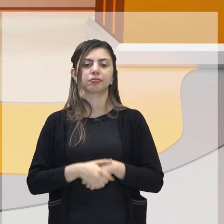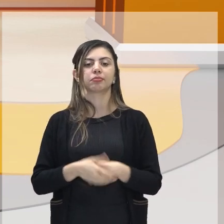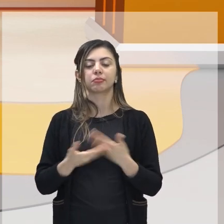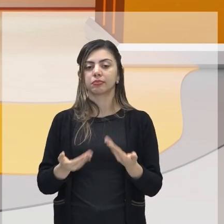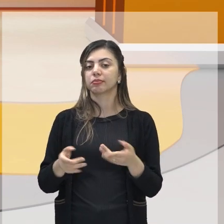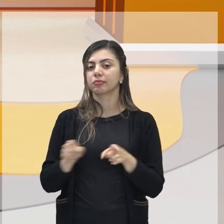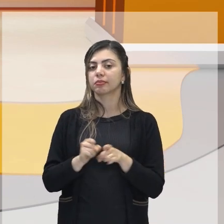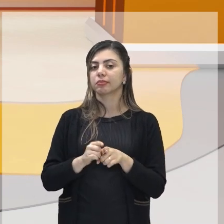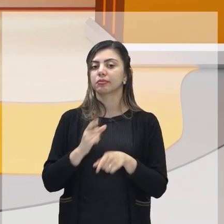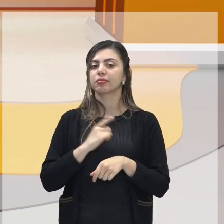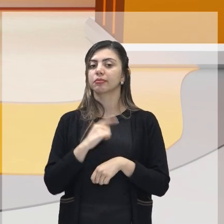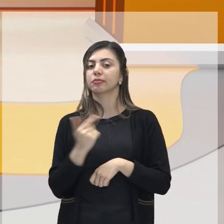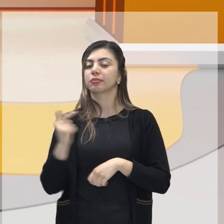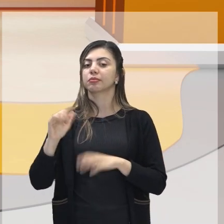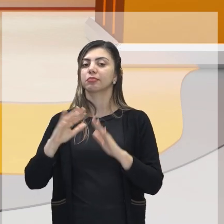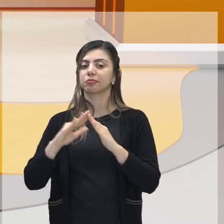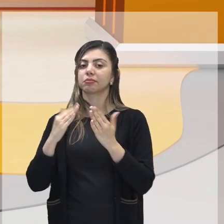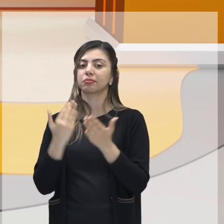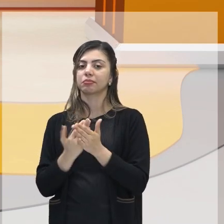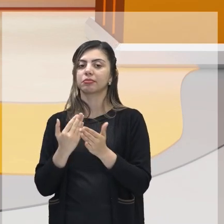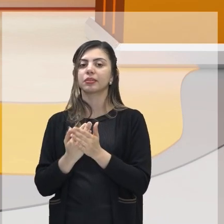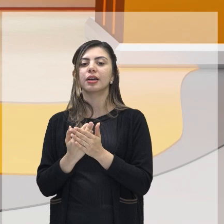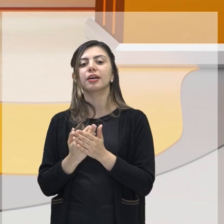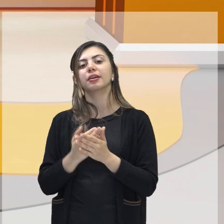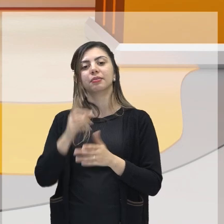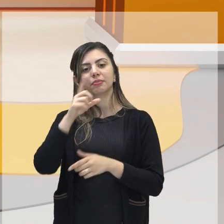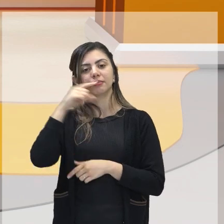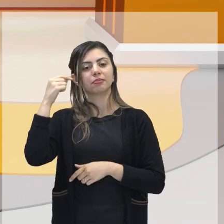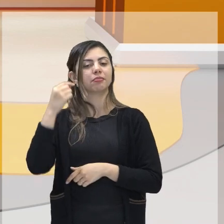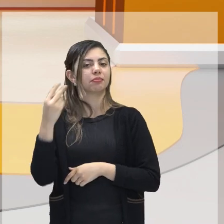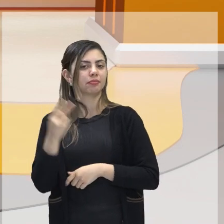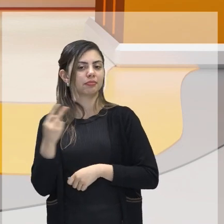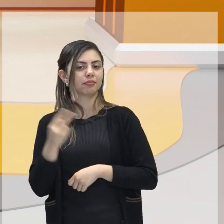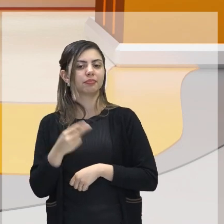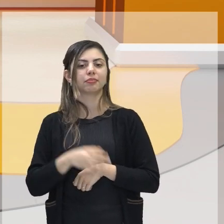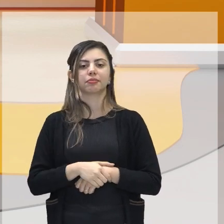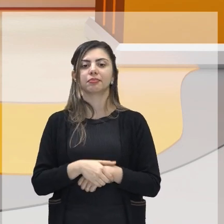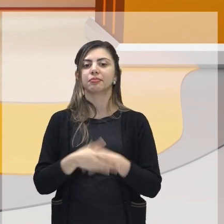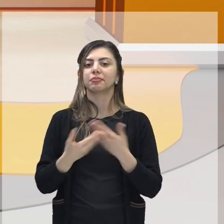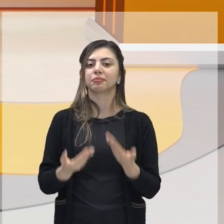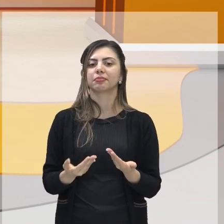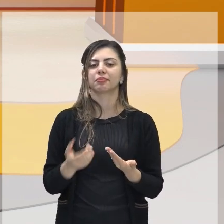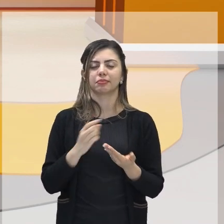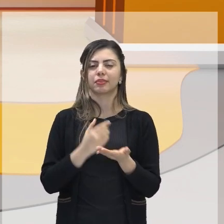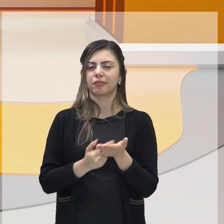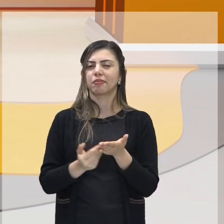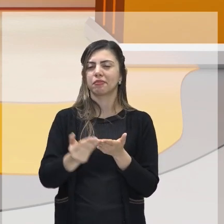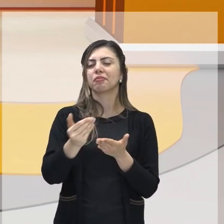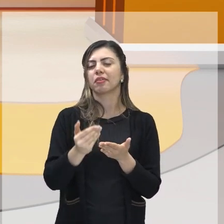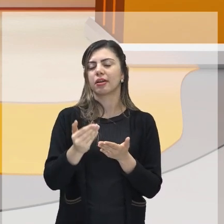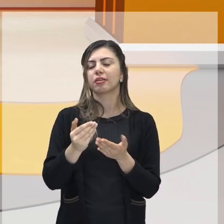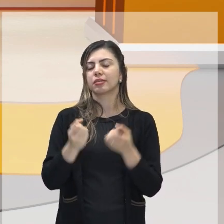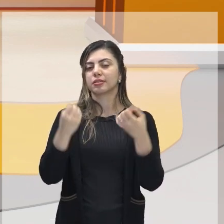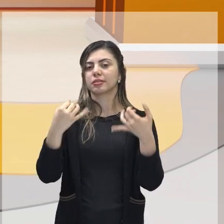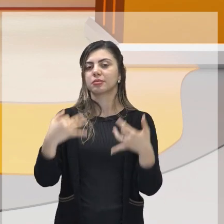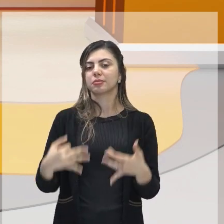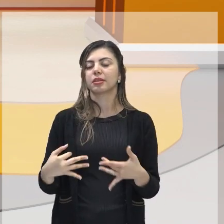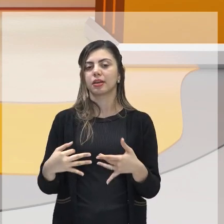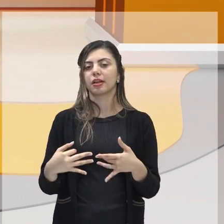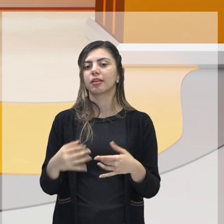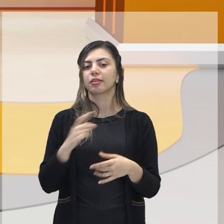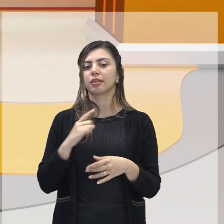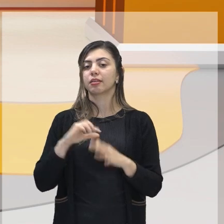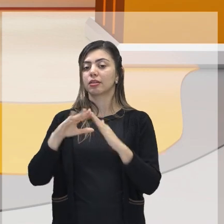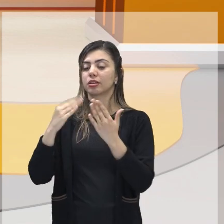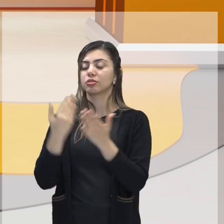a Escola Dom Pedro II, né, o Colégio Pedro II, que vai ser, na verdade, implantado um pouco mais depois, mas nós vamos